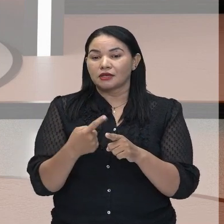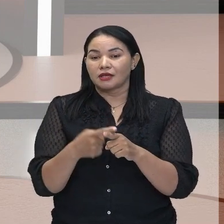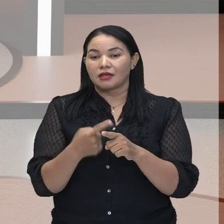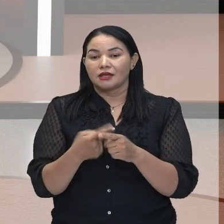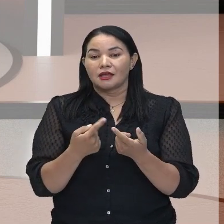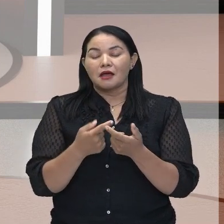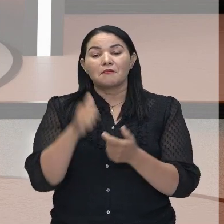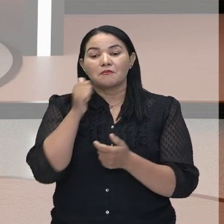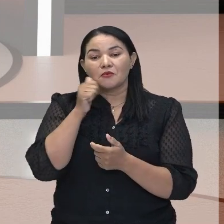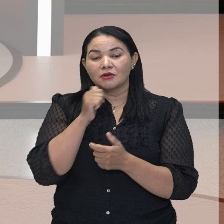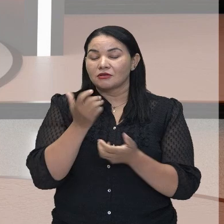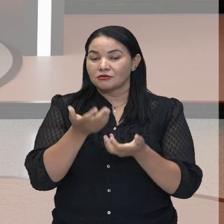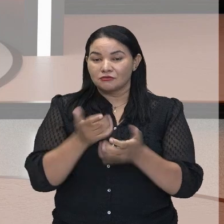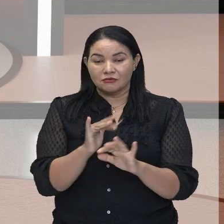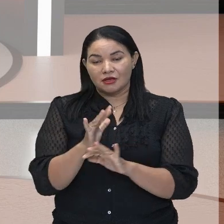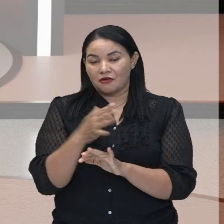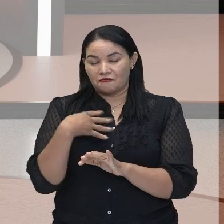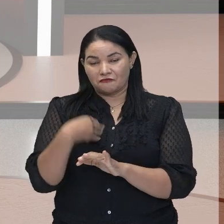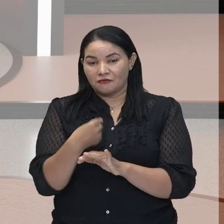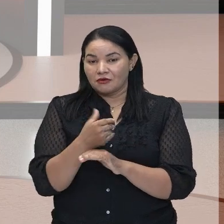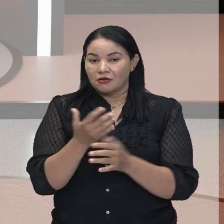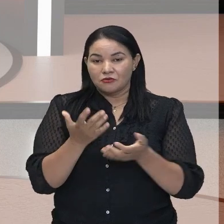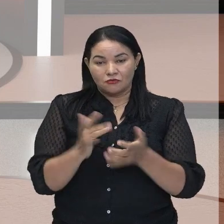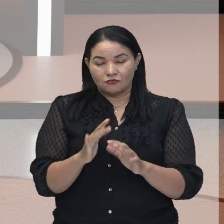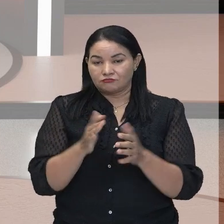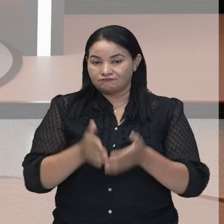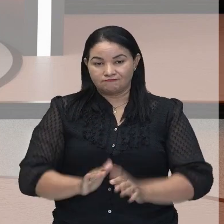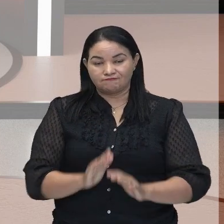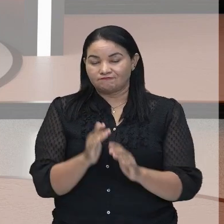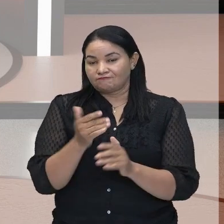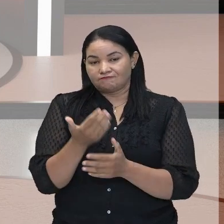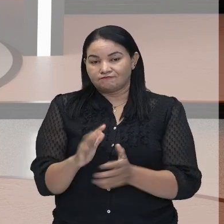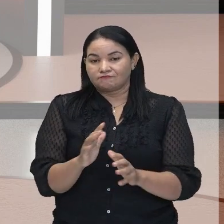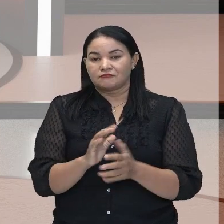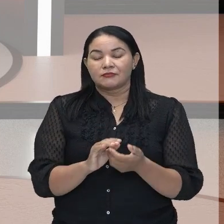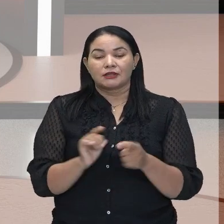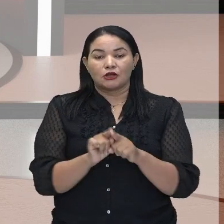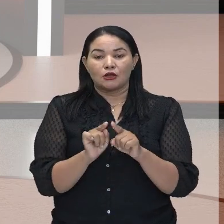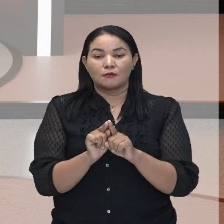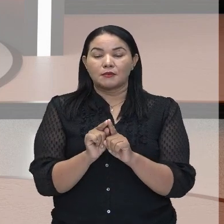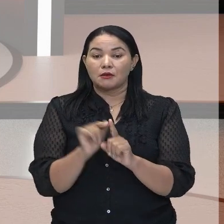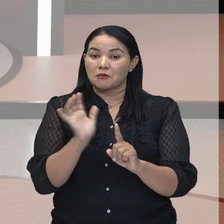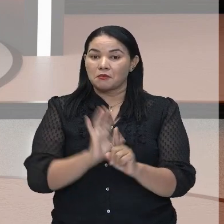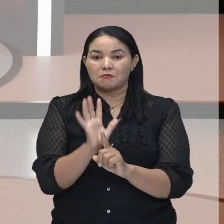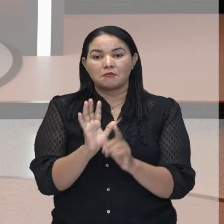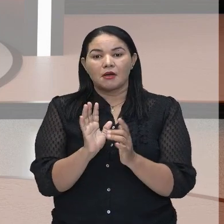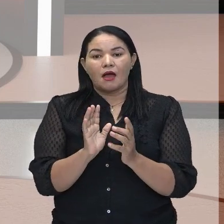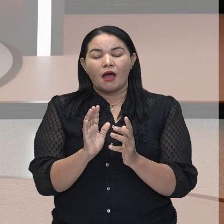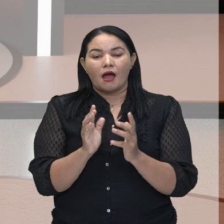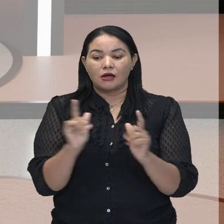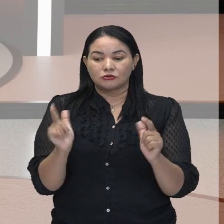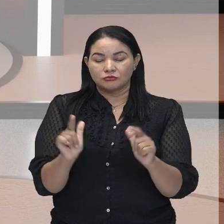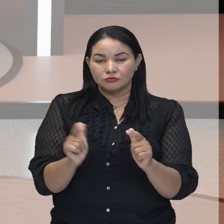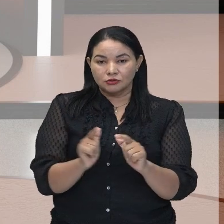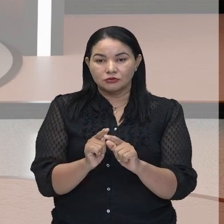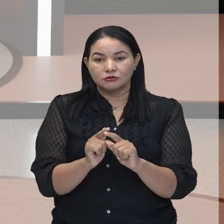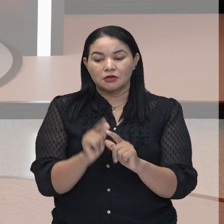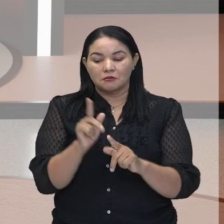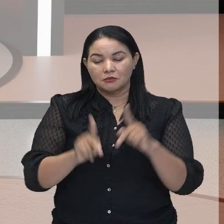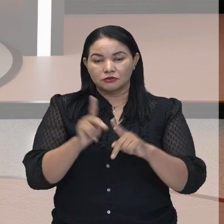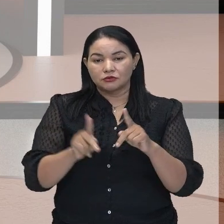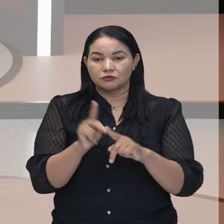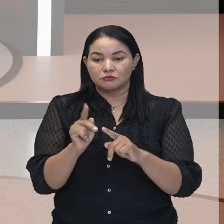de mulheres que não estão tendo filhos, tá? Então, para diminuir esses impactos, né, com essa redução da taxa de